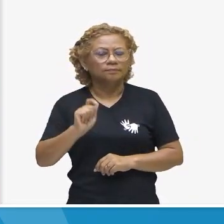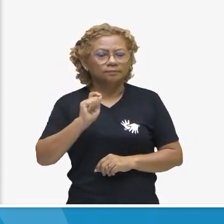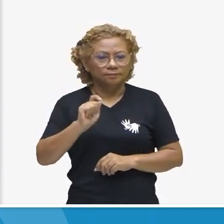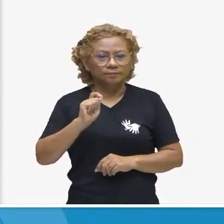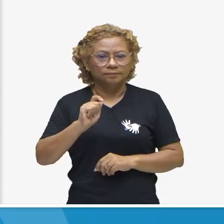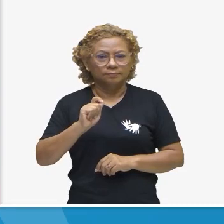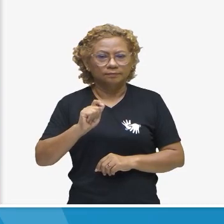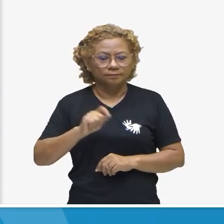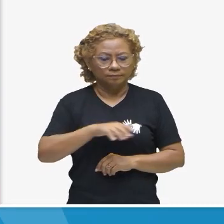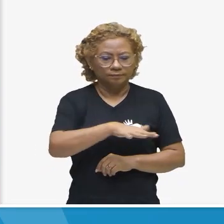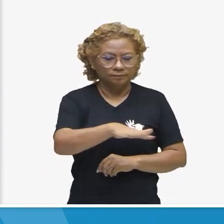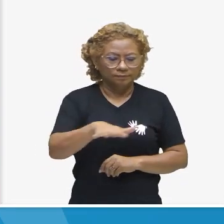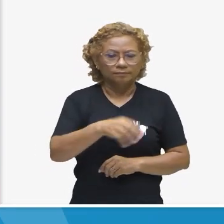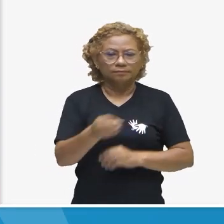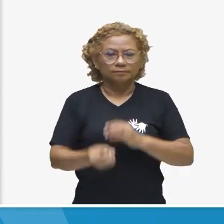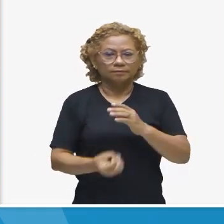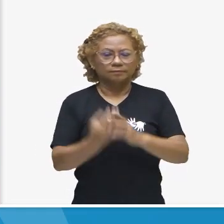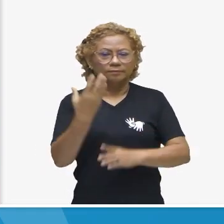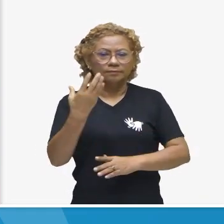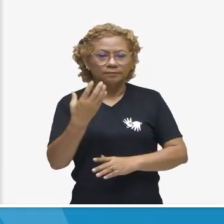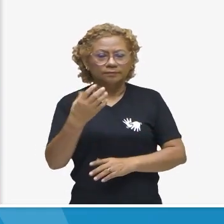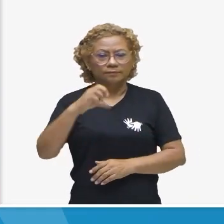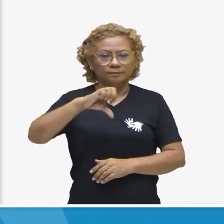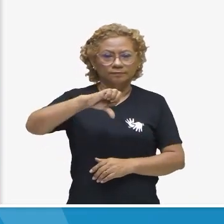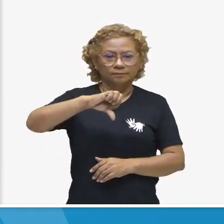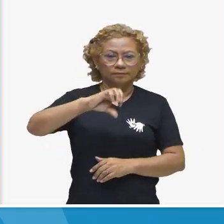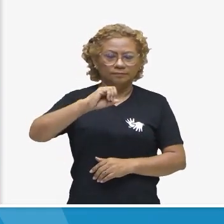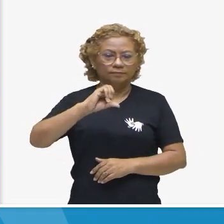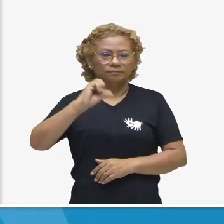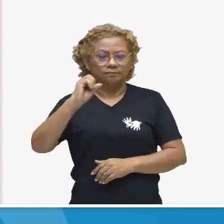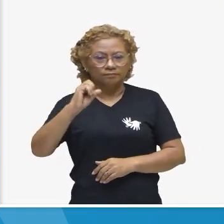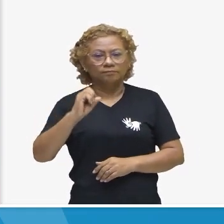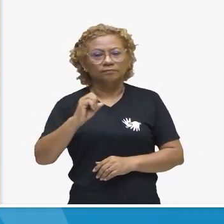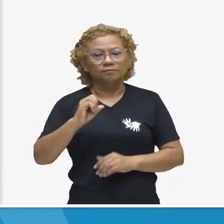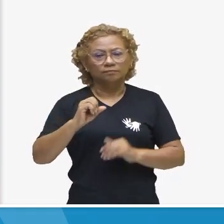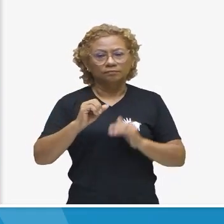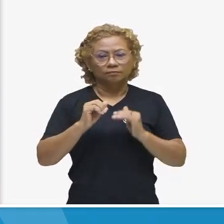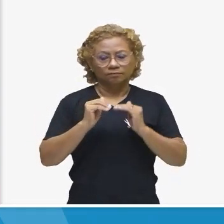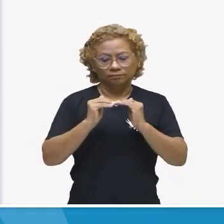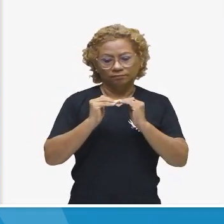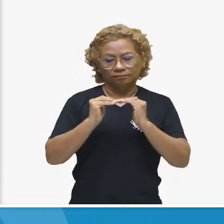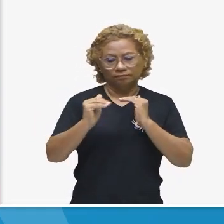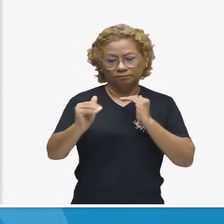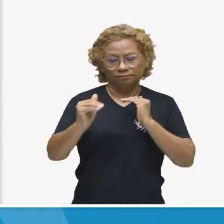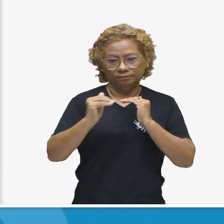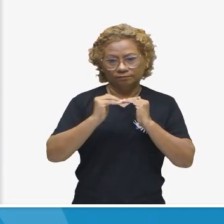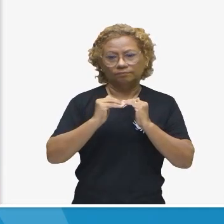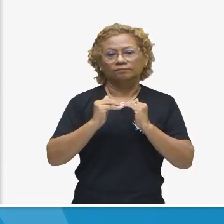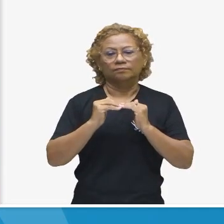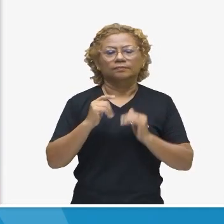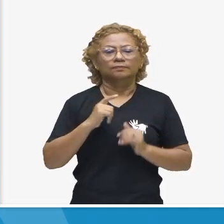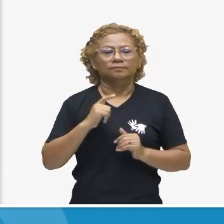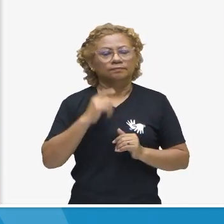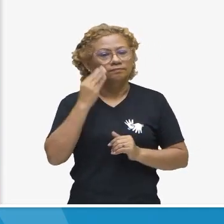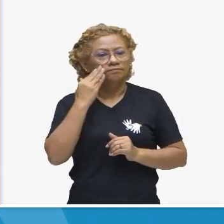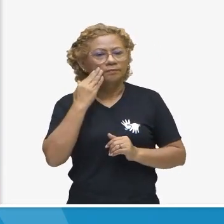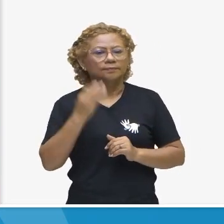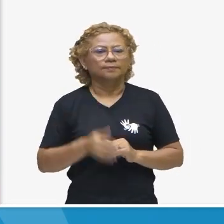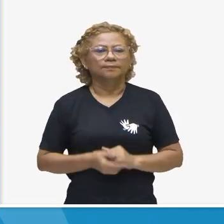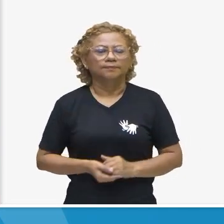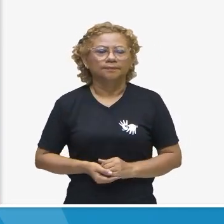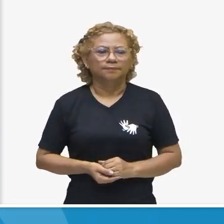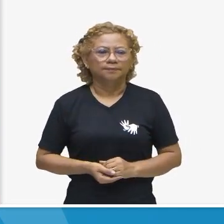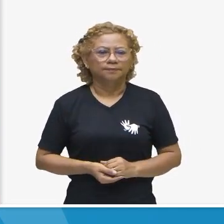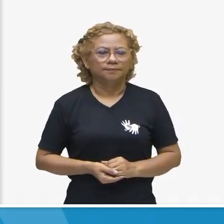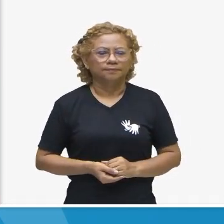aquilo que forma um ângulo de 90 graus ou um ângulo reto com o plano, tudo bem? Vamos então para a nossa primeira cartela,